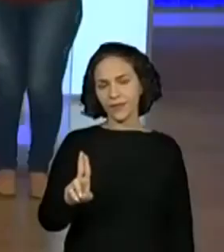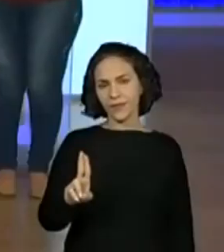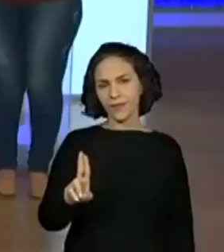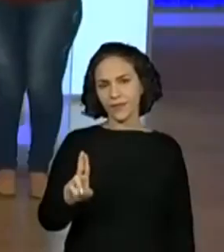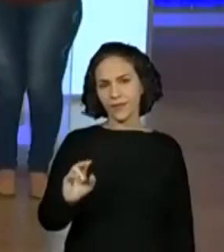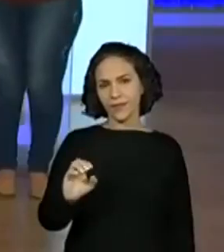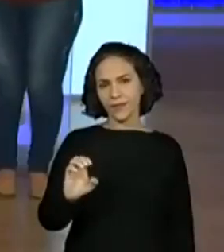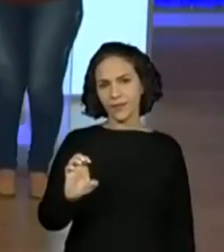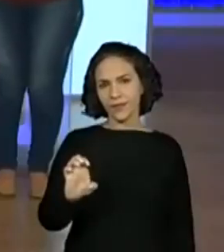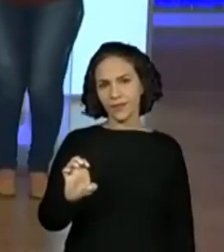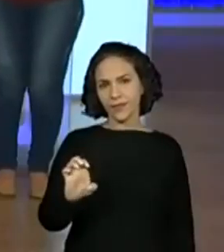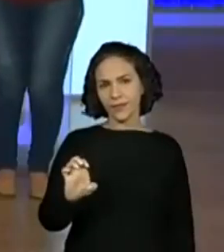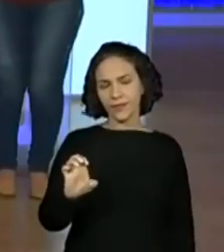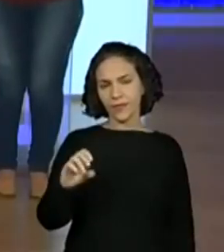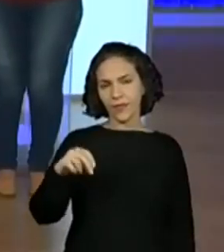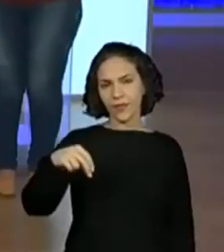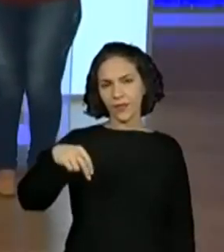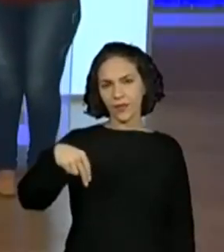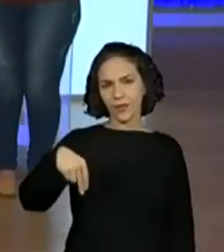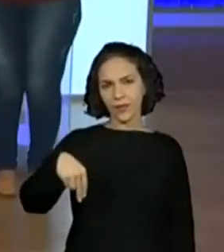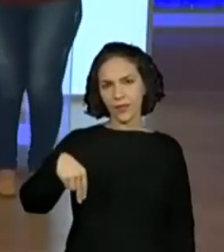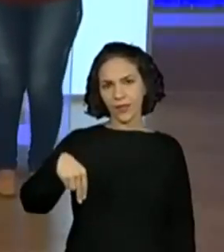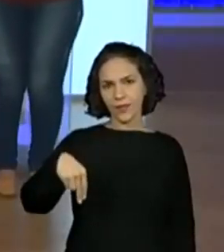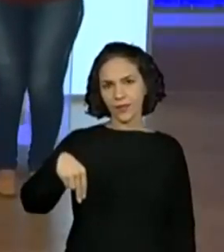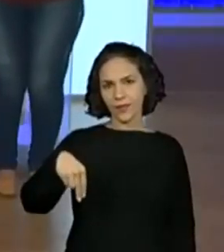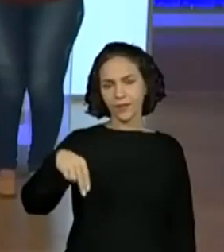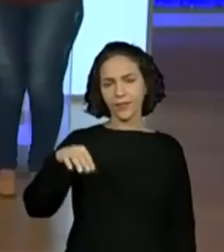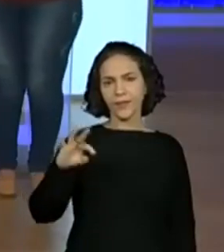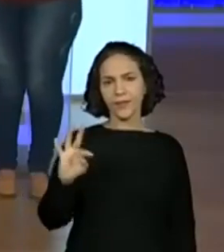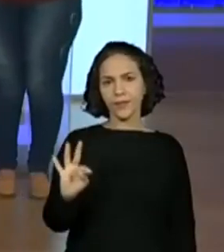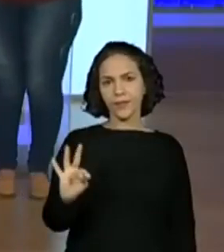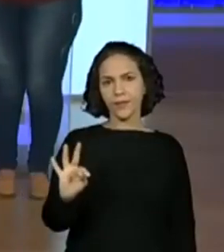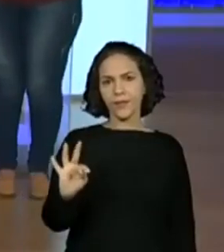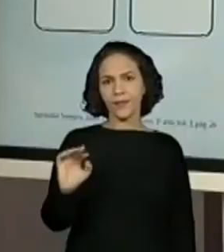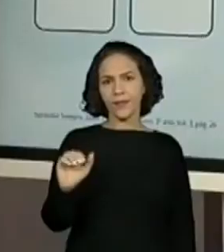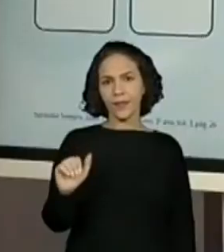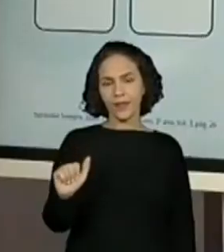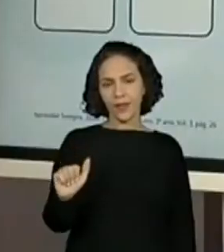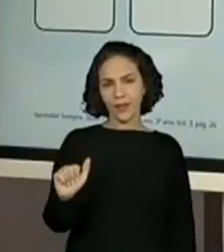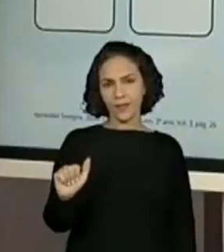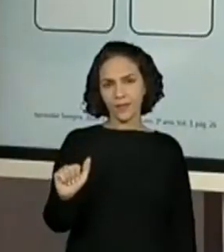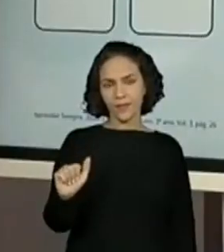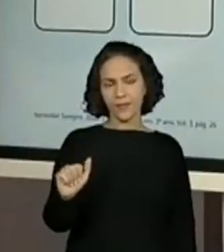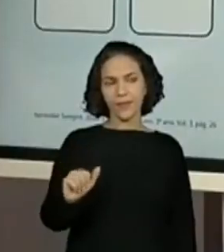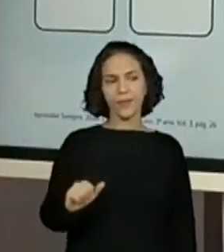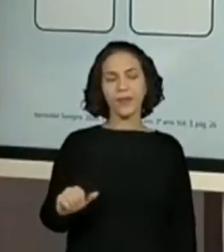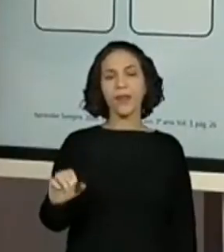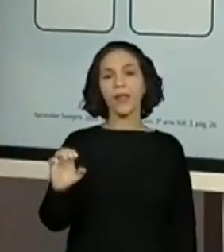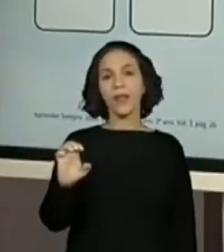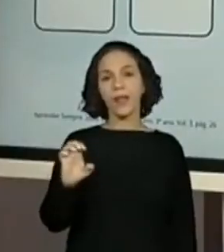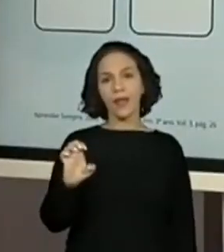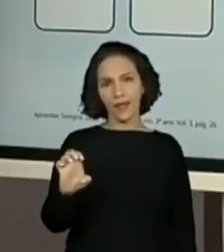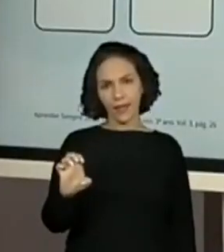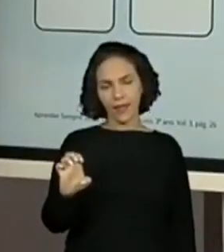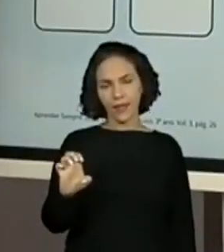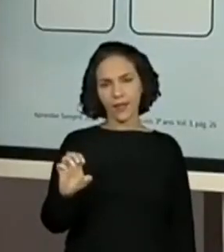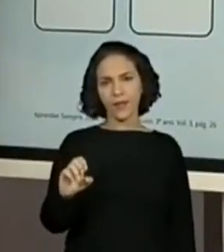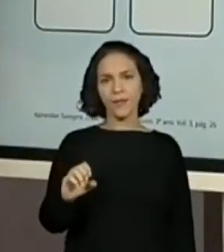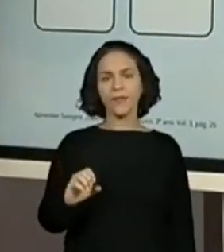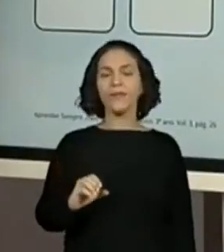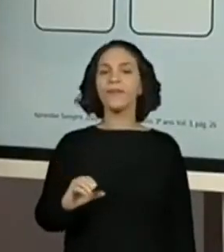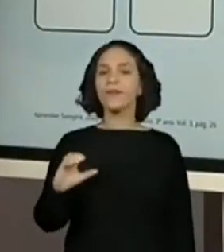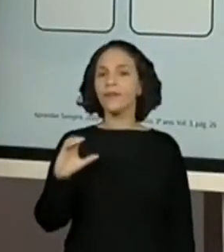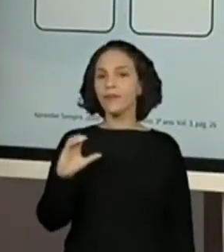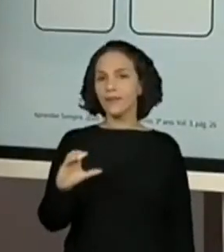E esse número é interessante, sabe, professora Vivi? 55. Porque ele usa... Vou dar uma dica, dar um spoiler aqui